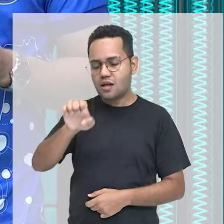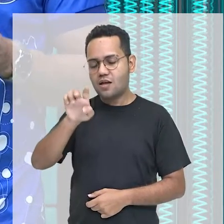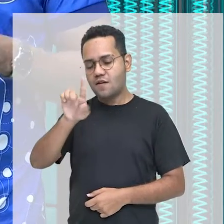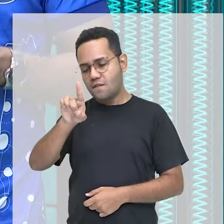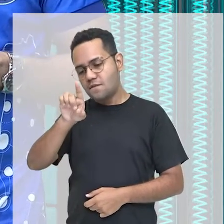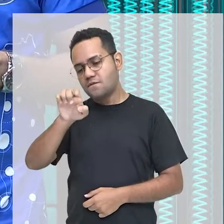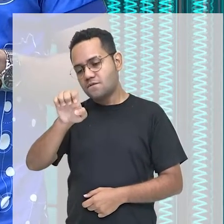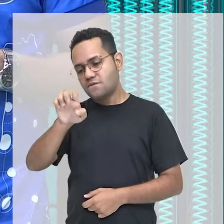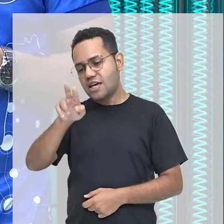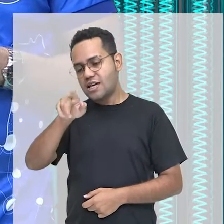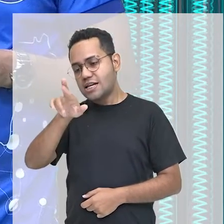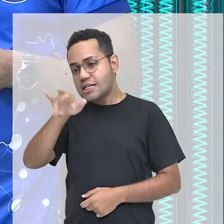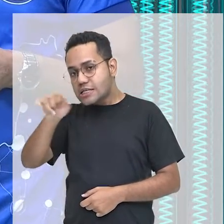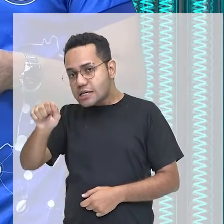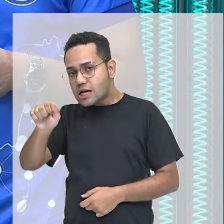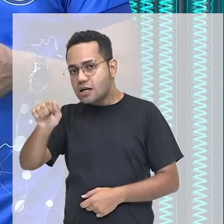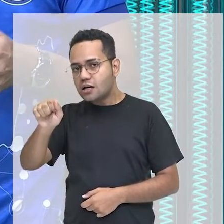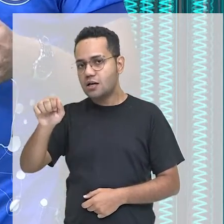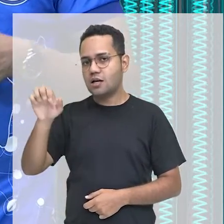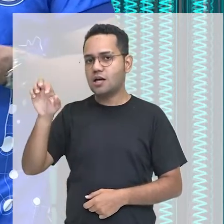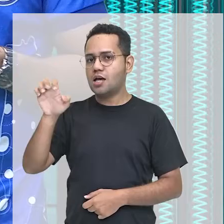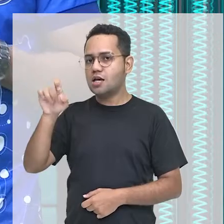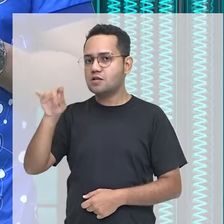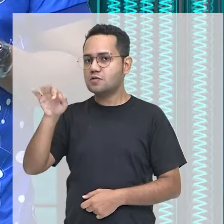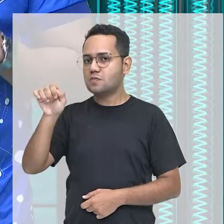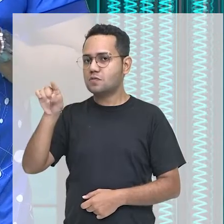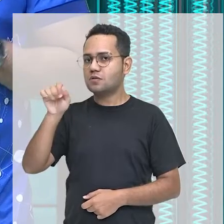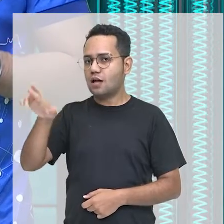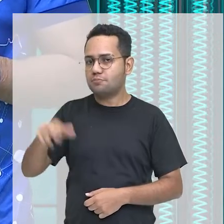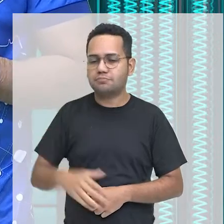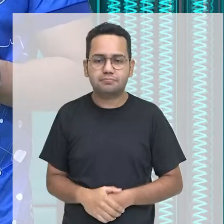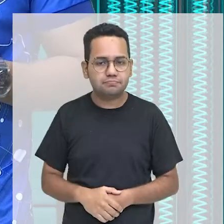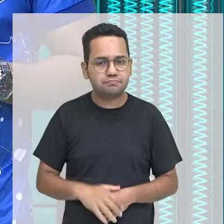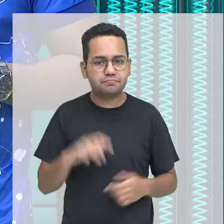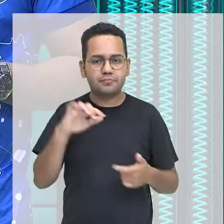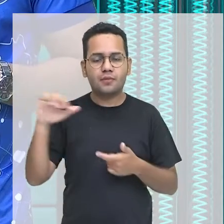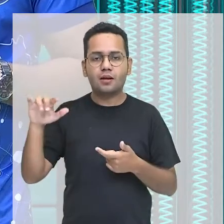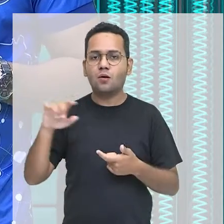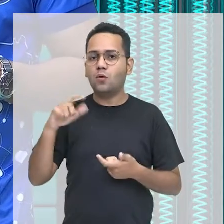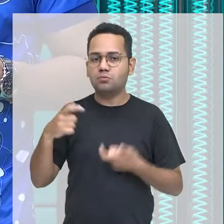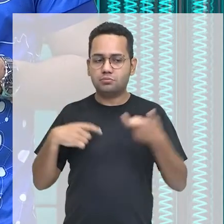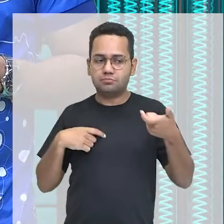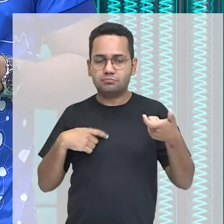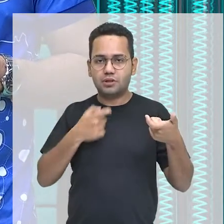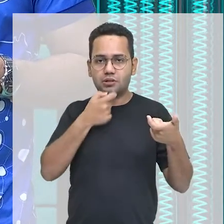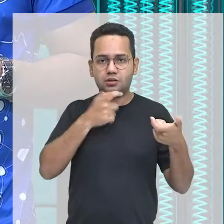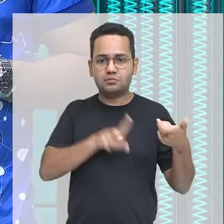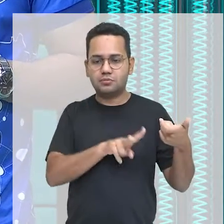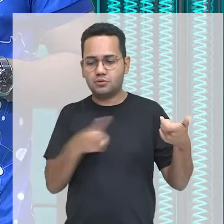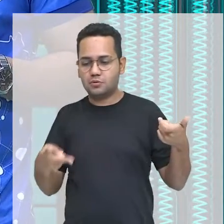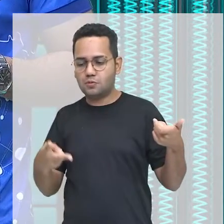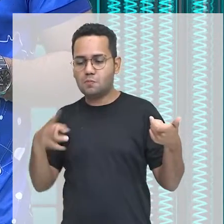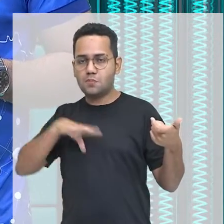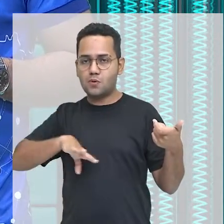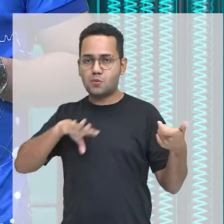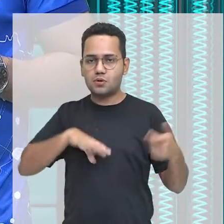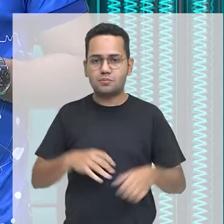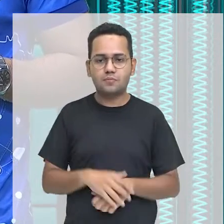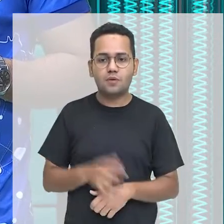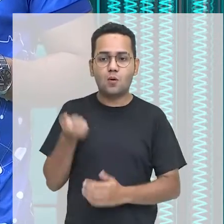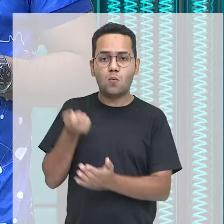Essa é a função do modal should. Outro verbo modal que nós vamos ver é must. Must é um verbo que vai ser utilizado para